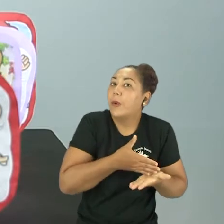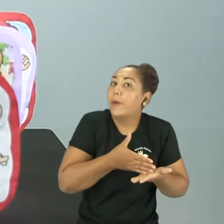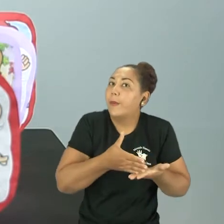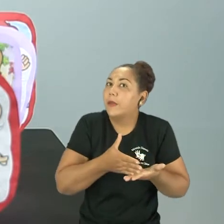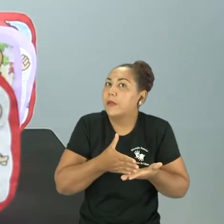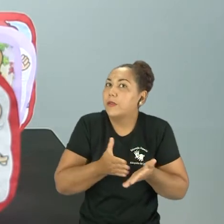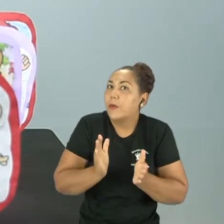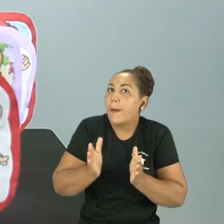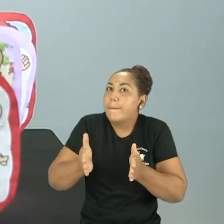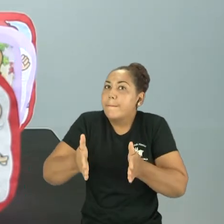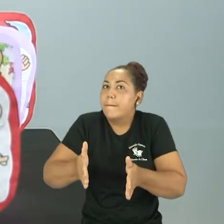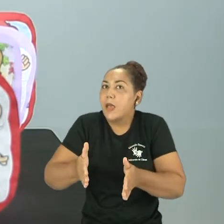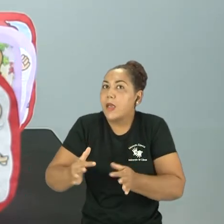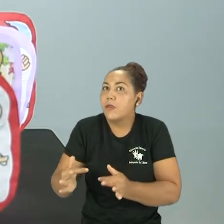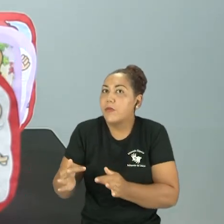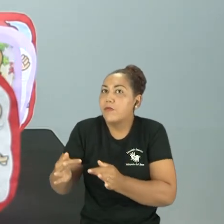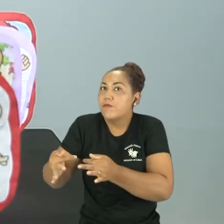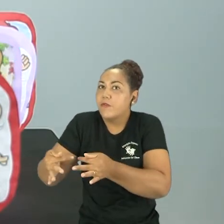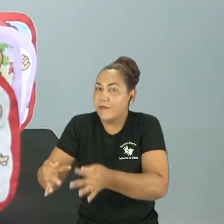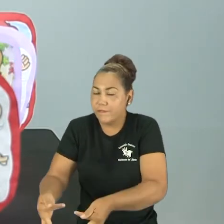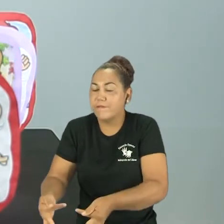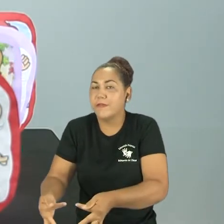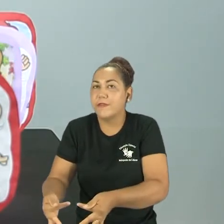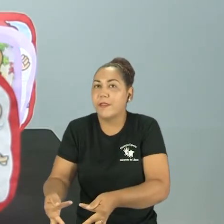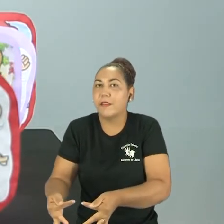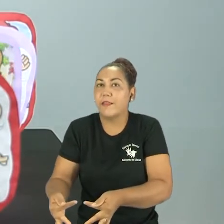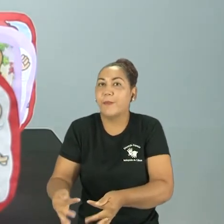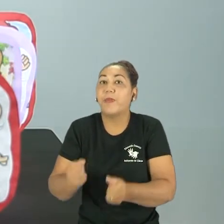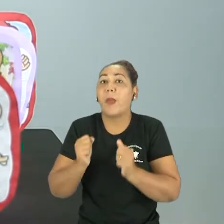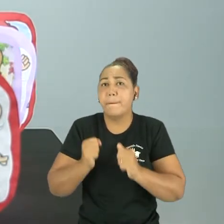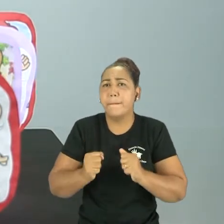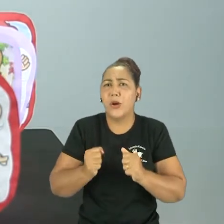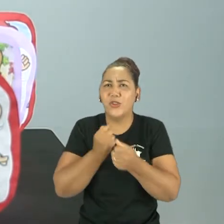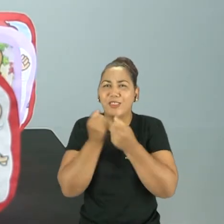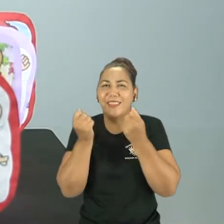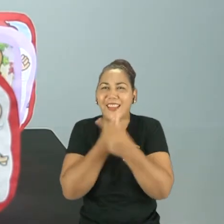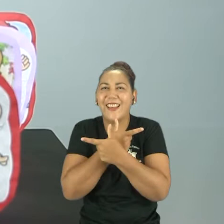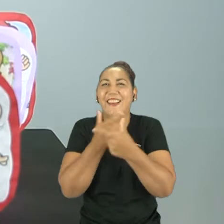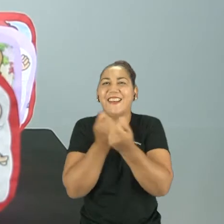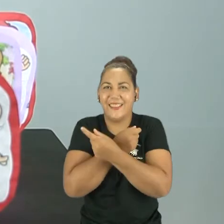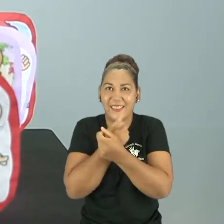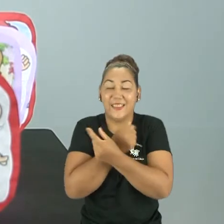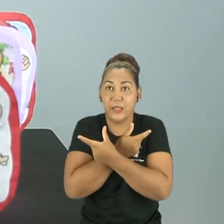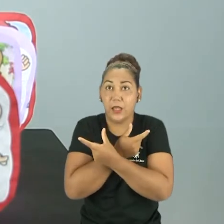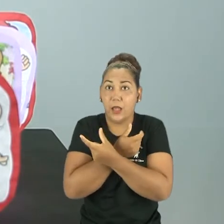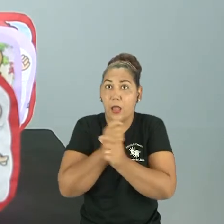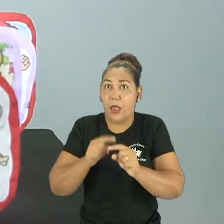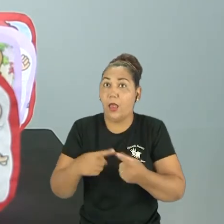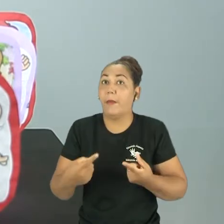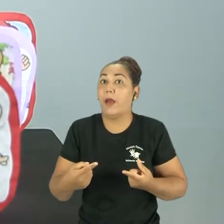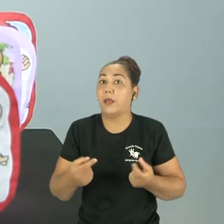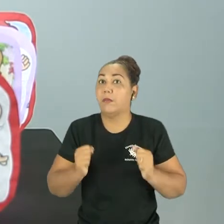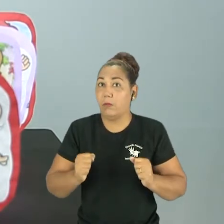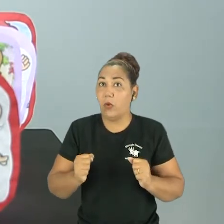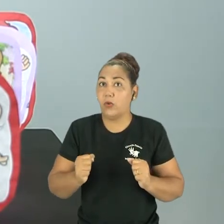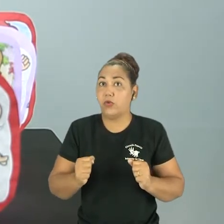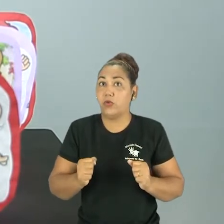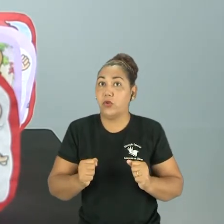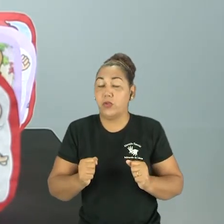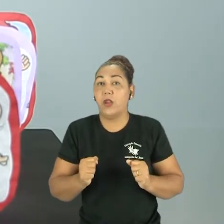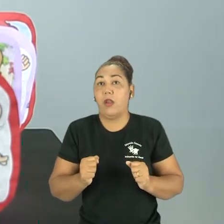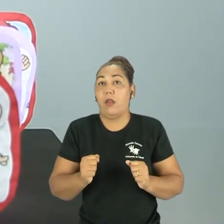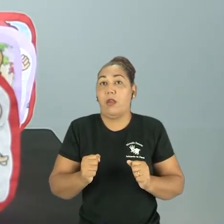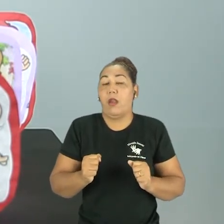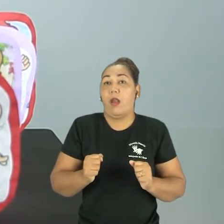fim, que pode ser algo cômico, algo engraçado, mas também pode ser algo sério, né?